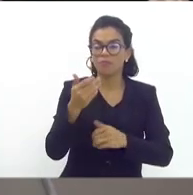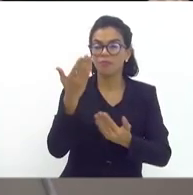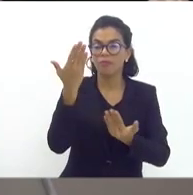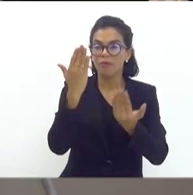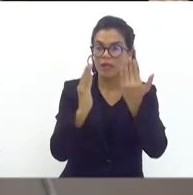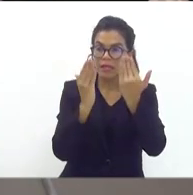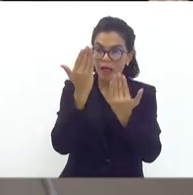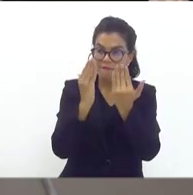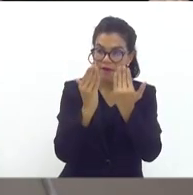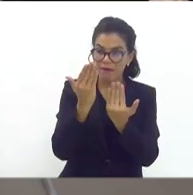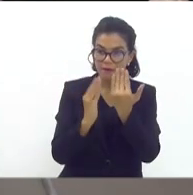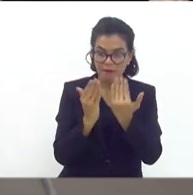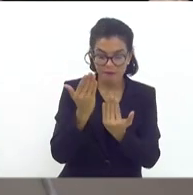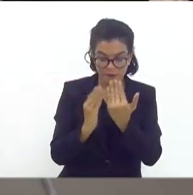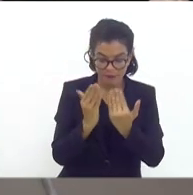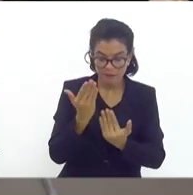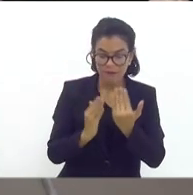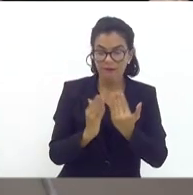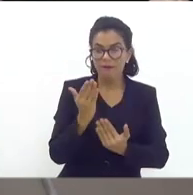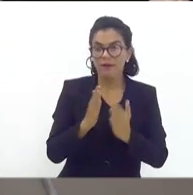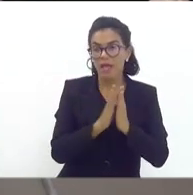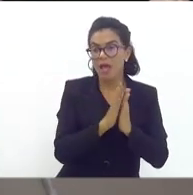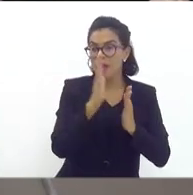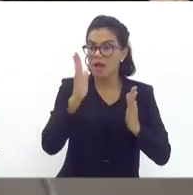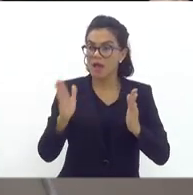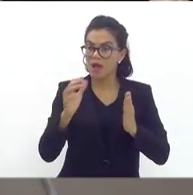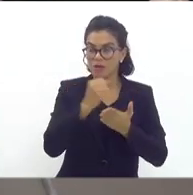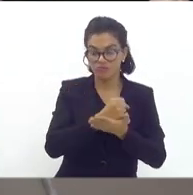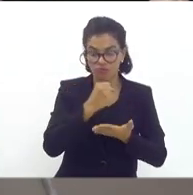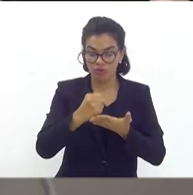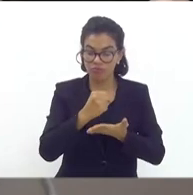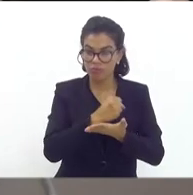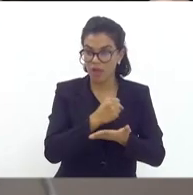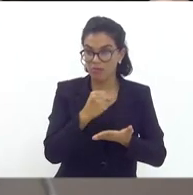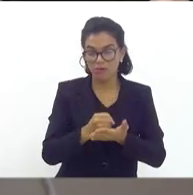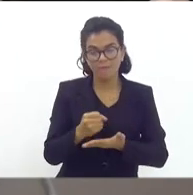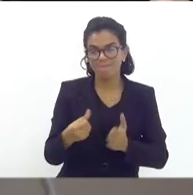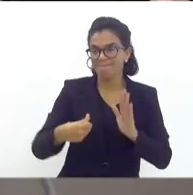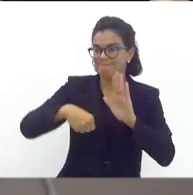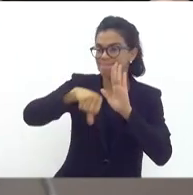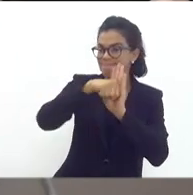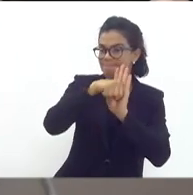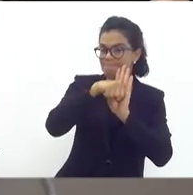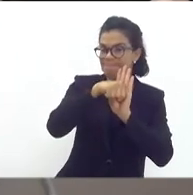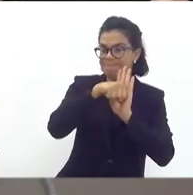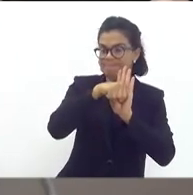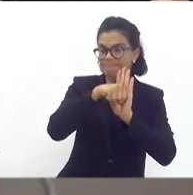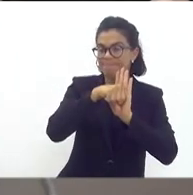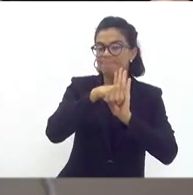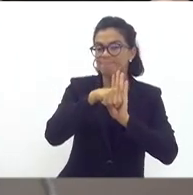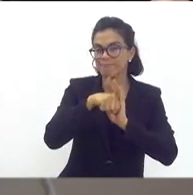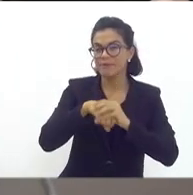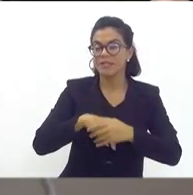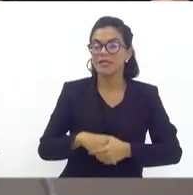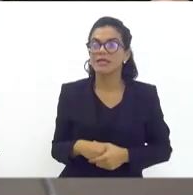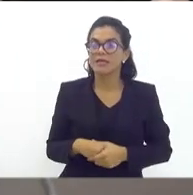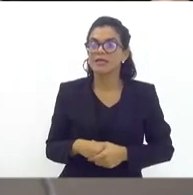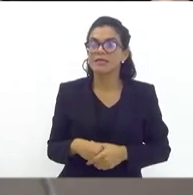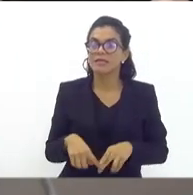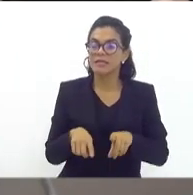entendendo que as prorrogações elas eram consideradas ilegais a agência